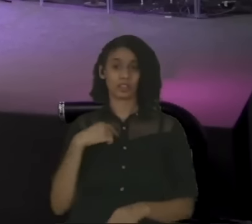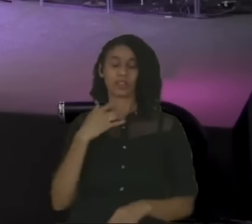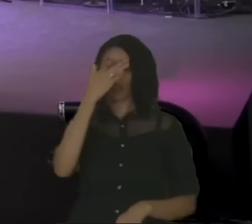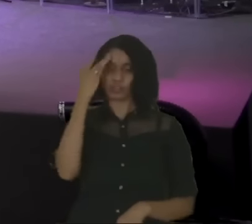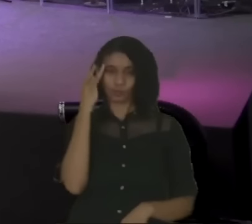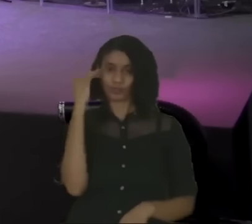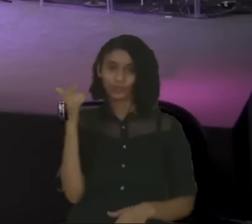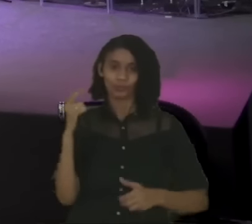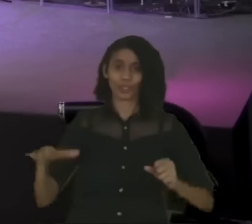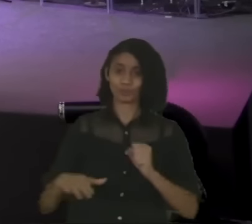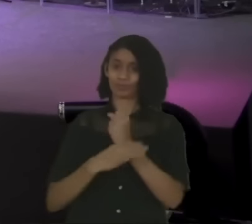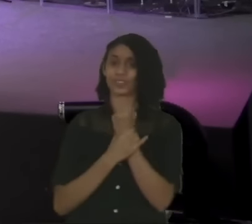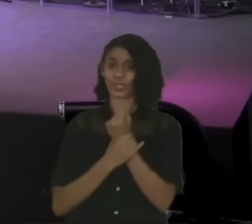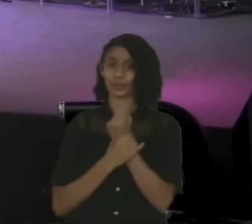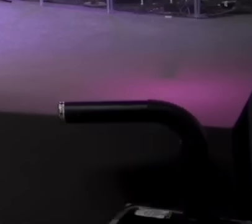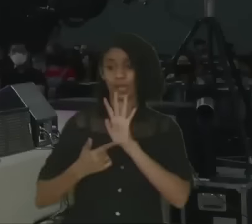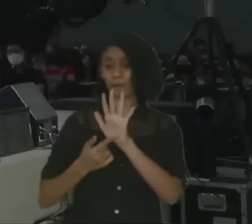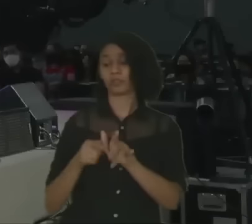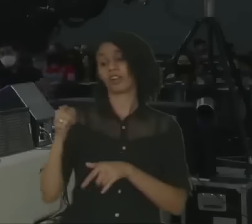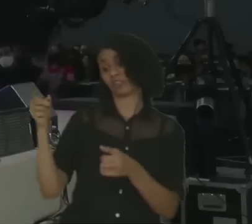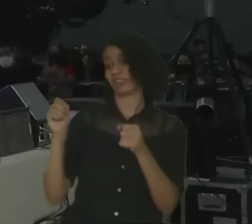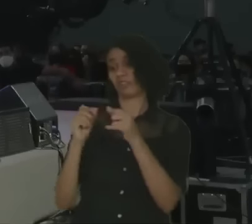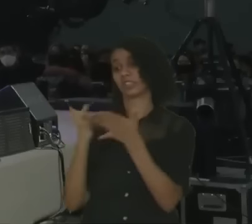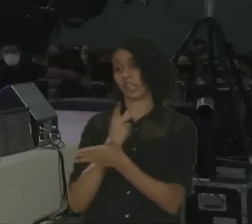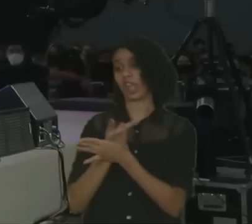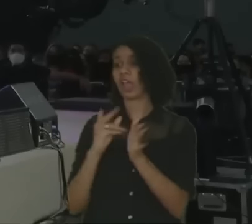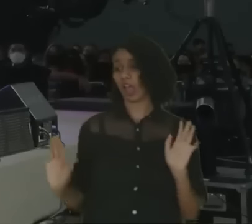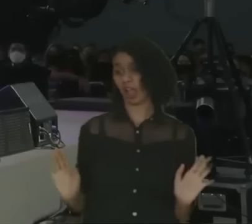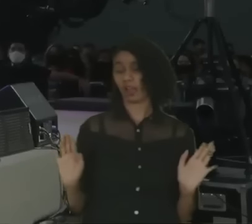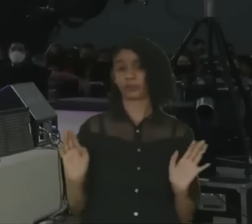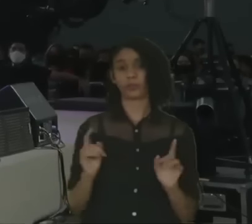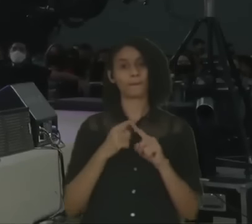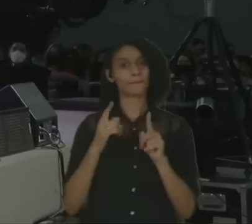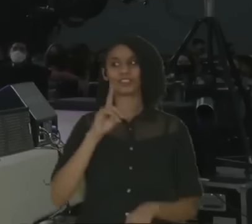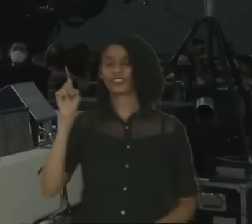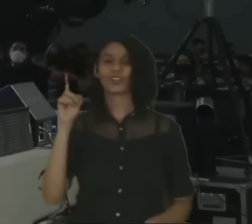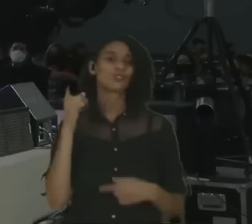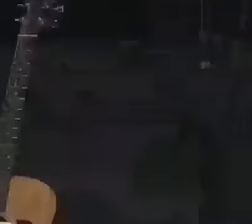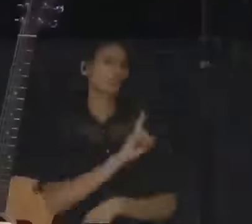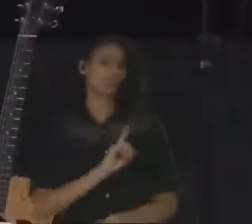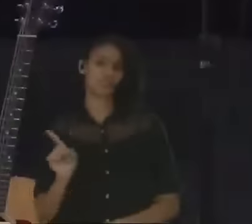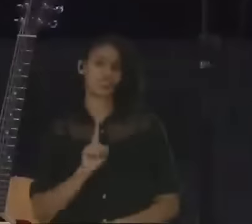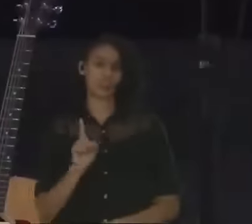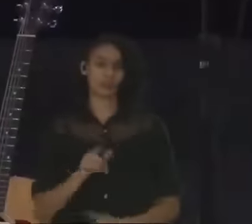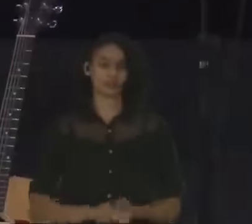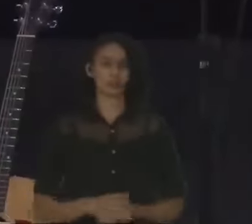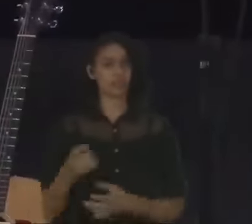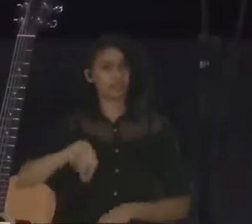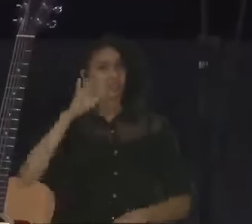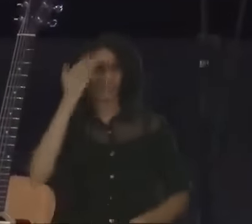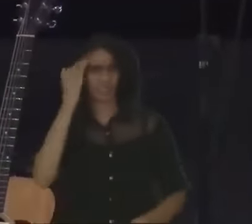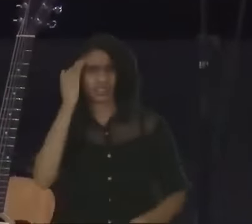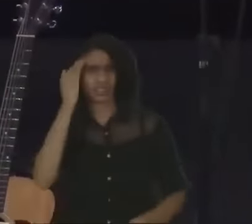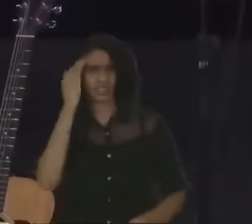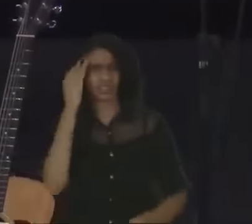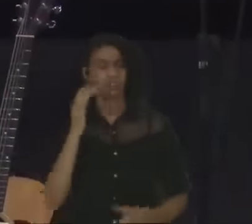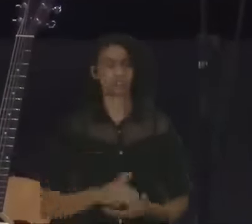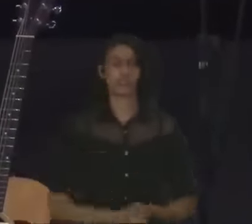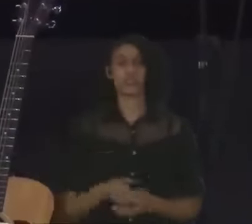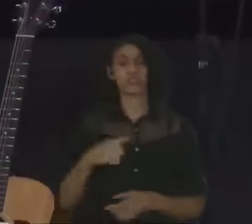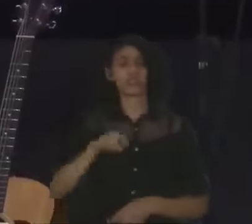que não tem segurança nesse próprio tem que passar na cara dos outros que faz alguma coisa você entende Às vezes você não consegue ter um relacionamento